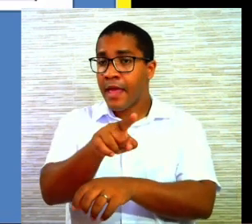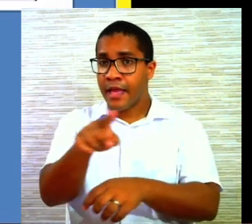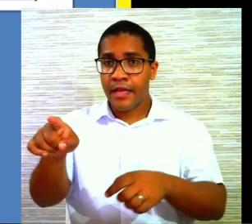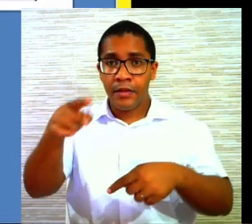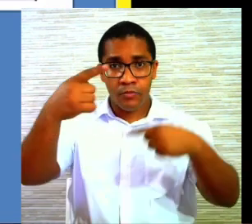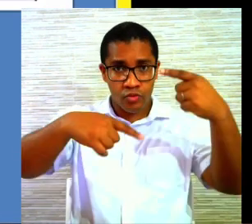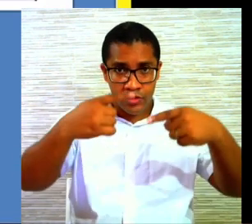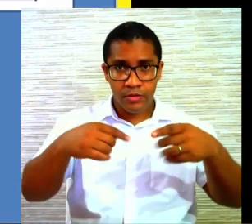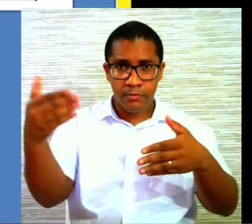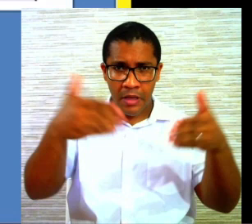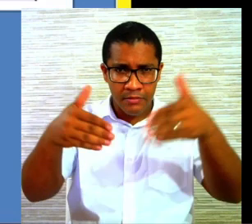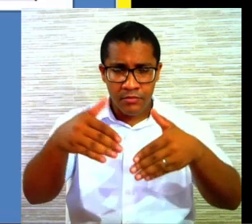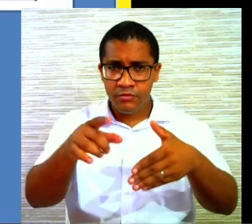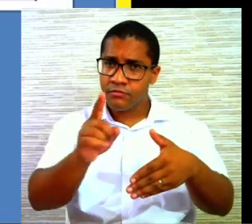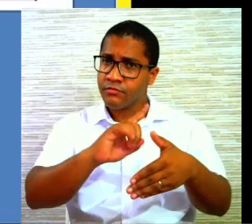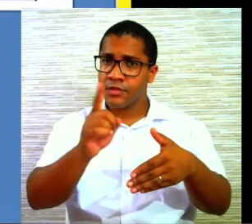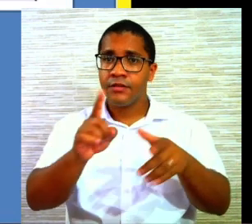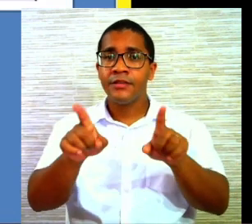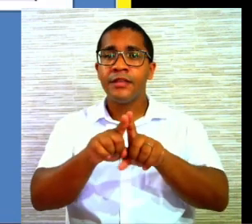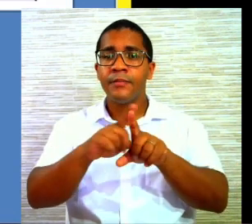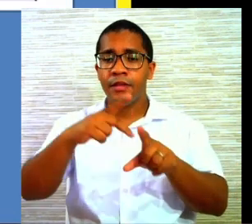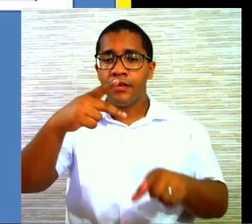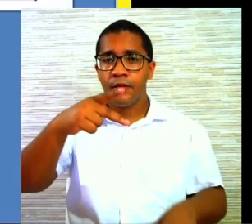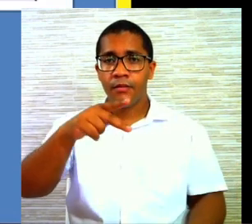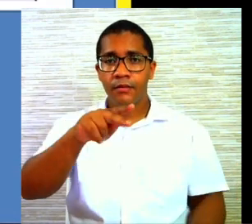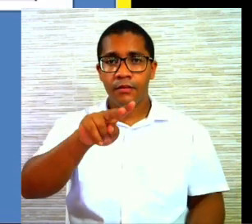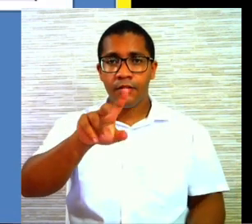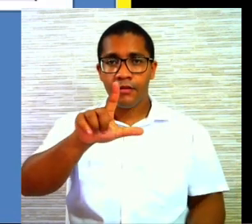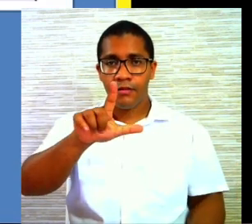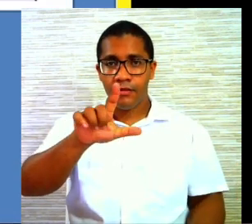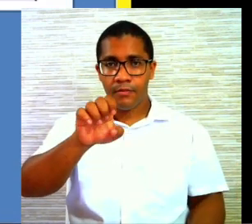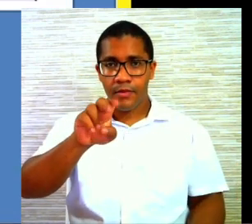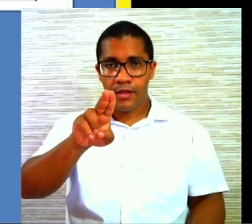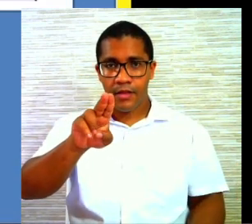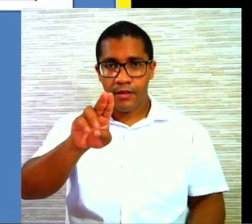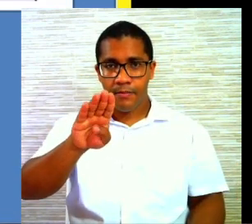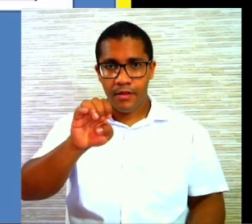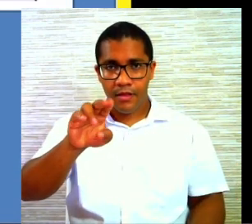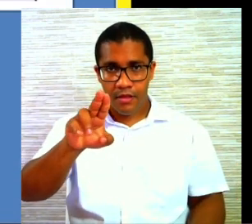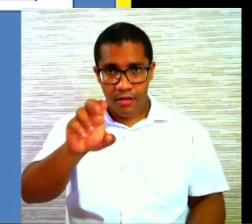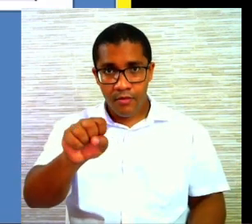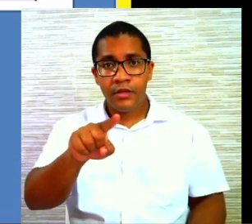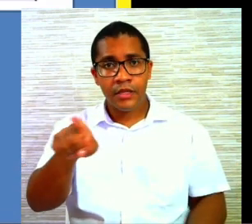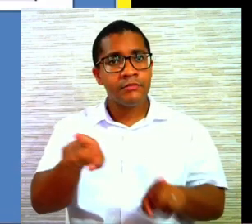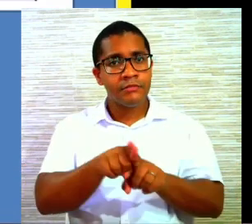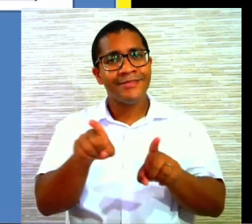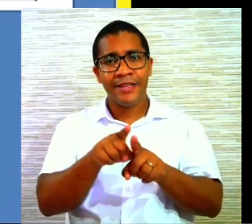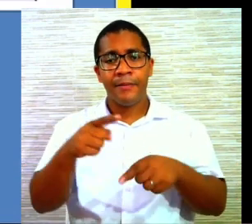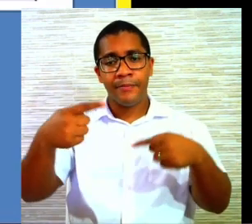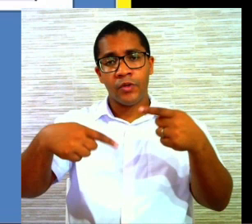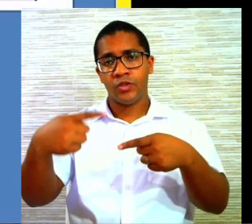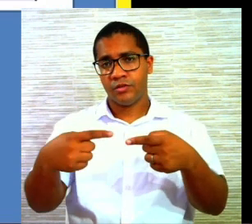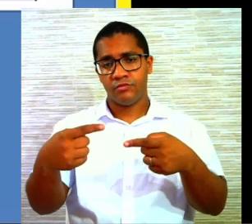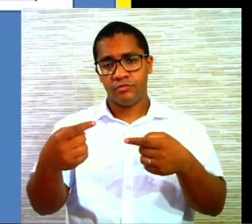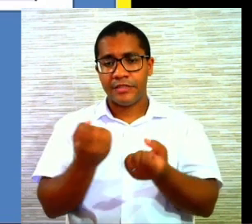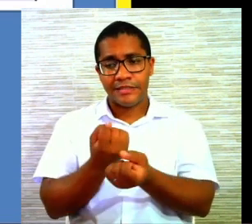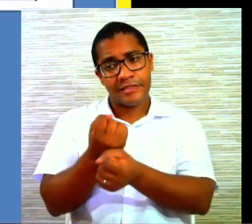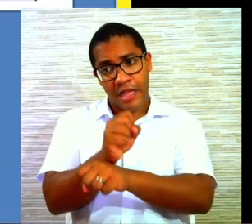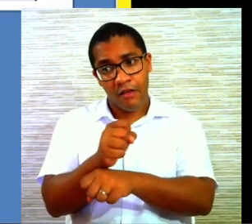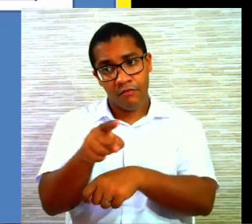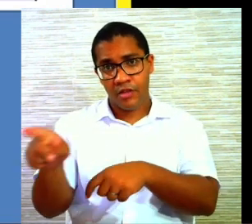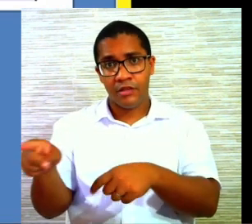livres, não tinham direitos políticos e poderiam se tornar escravos, devido à impossibilidade